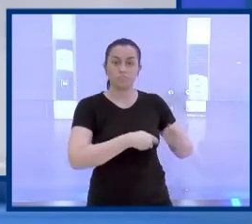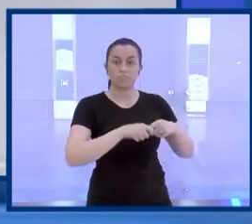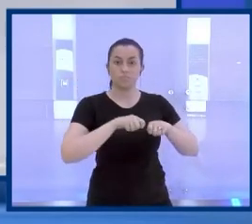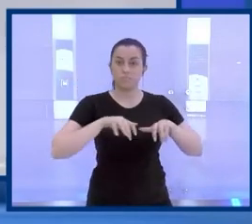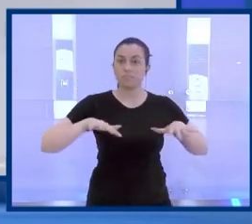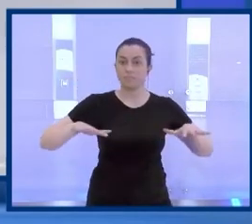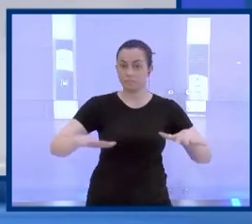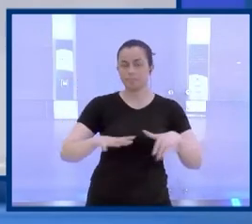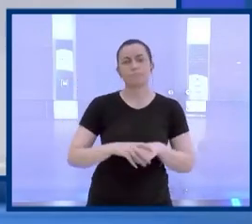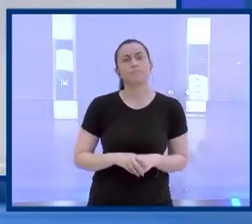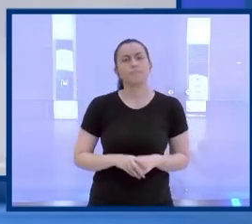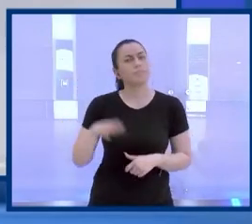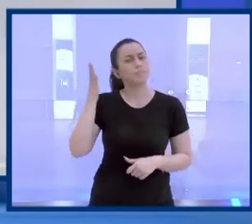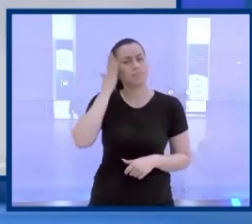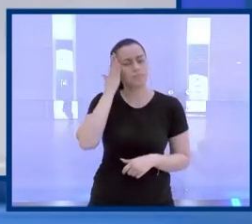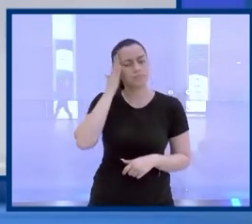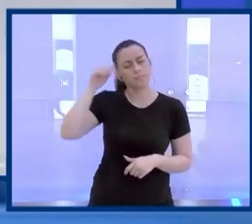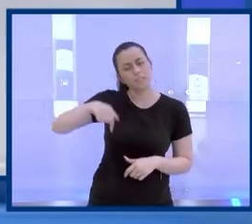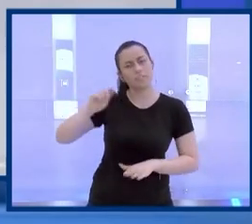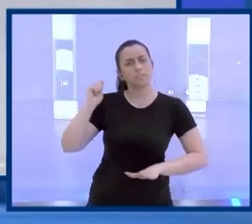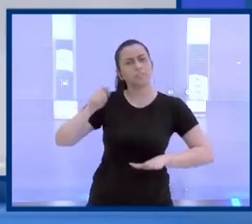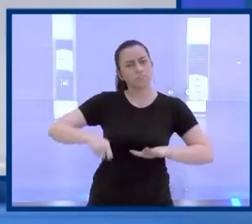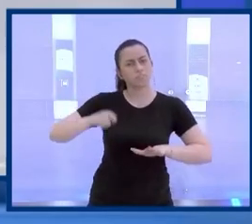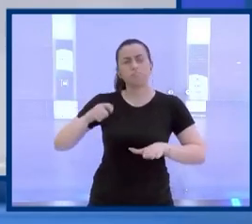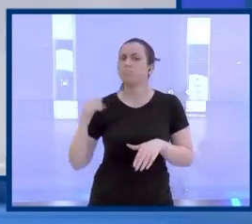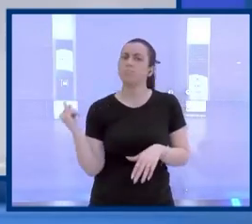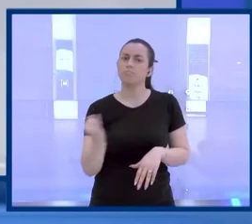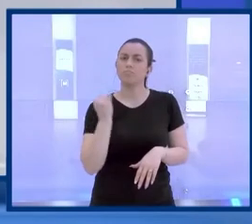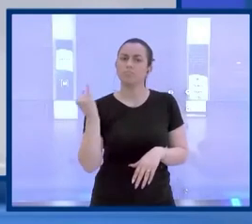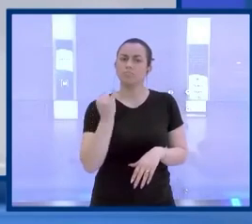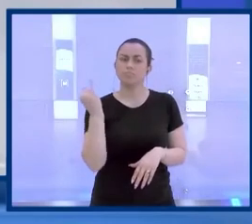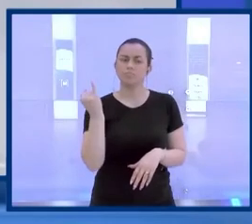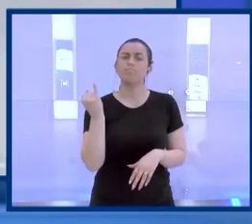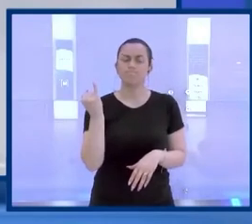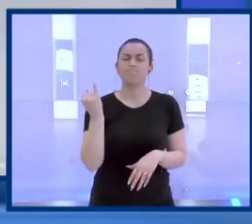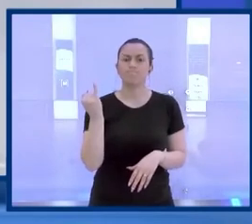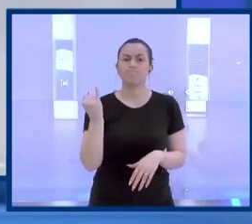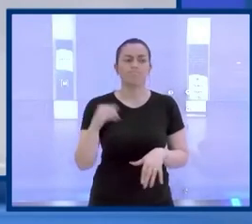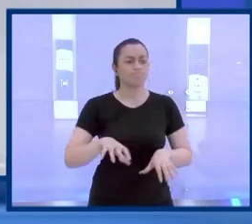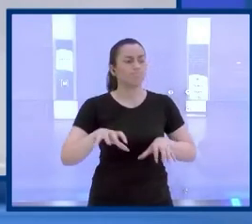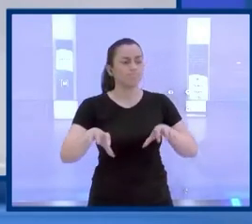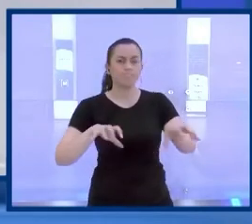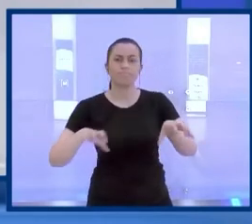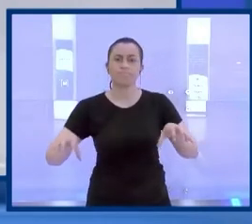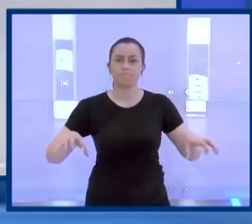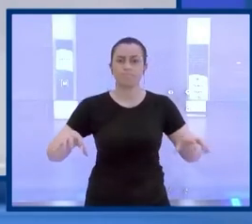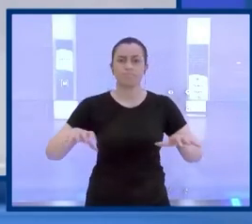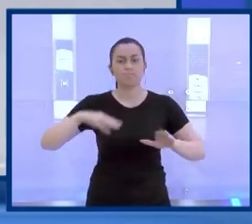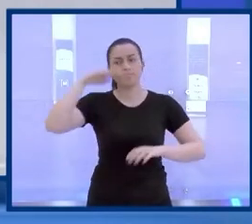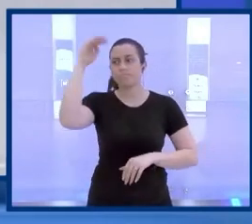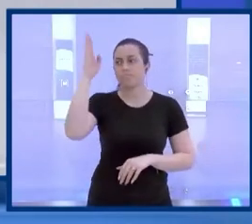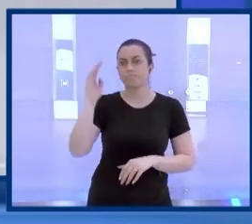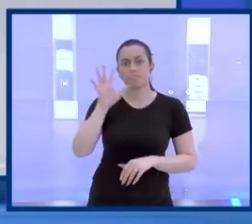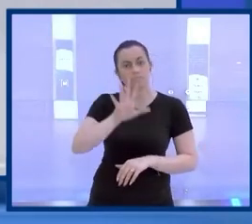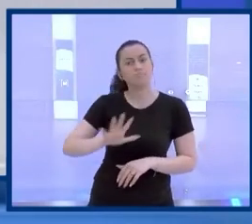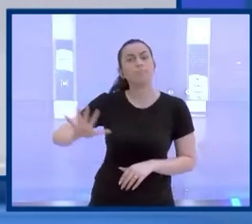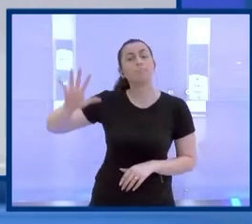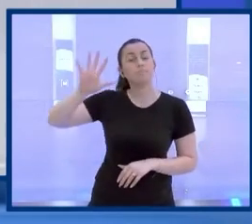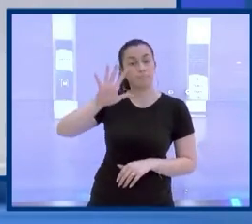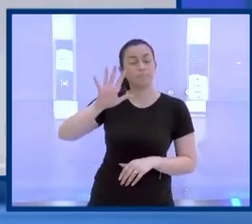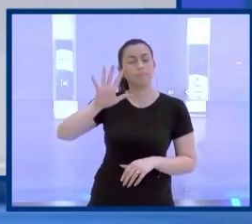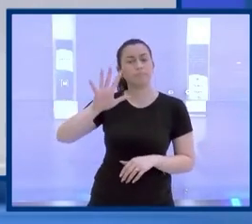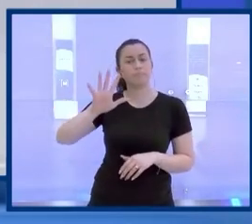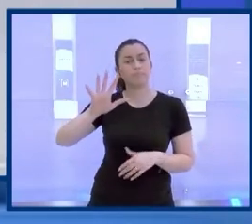Sabemos que o presente leilão tem um papel importante na retomada das desestatizações do setor de distribuição de gás no Brasil. E ainda